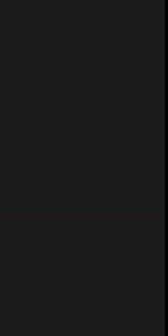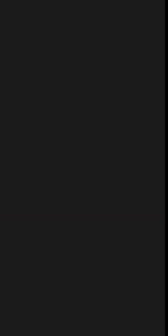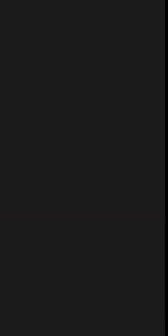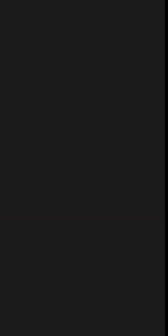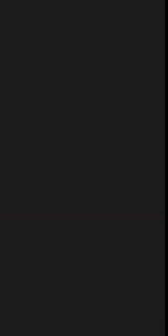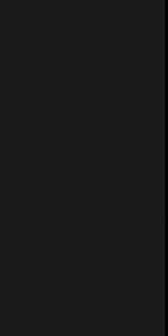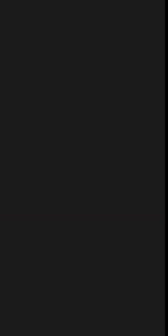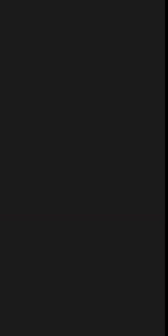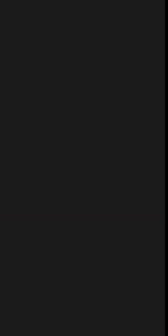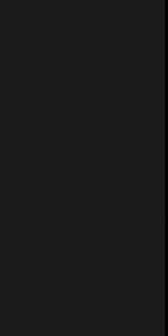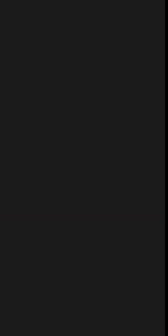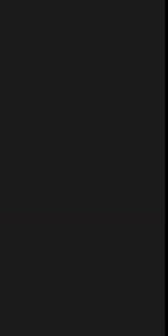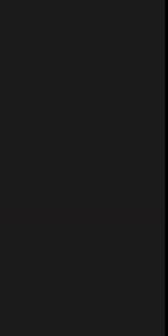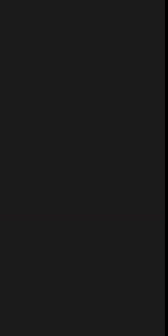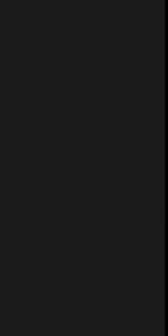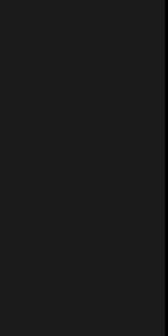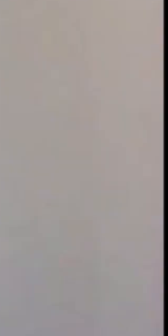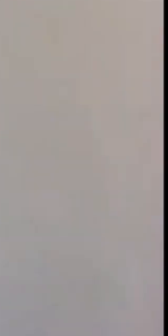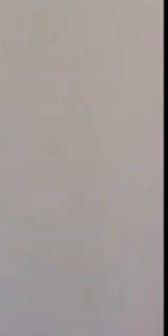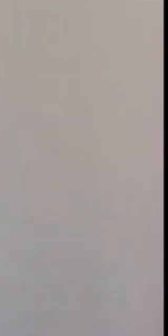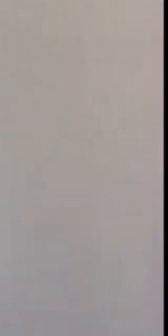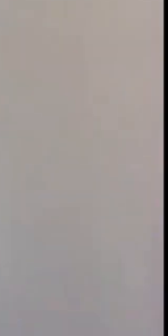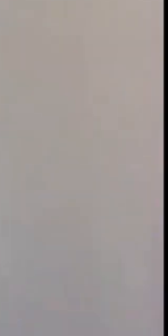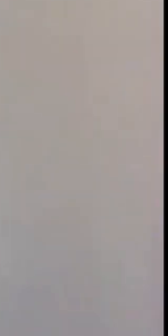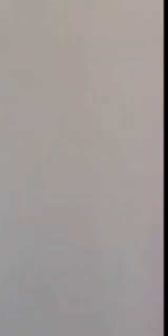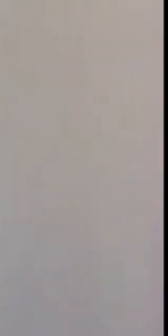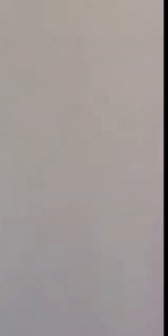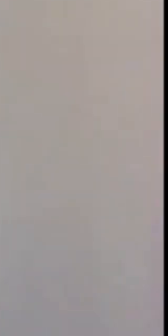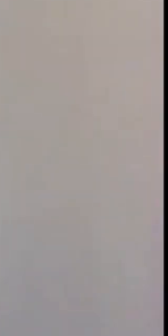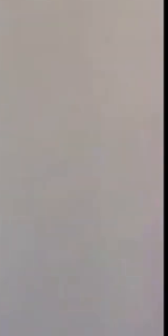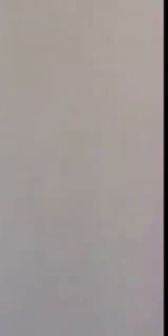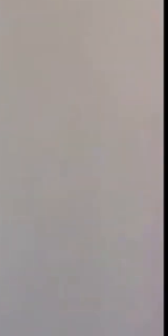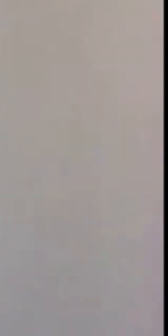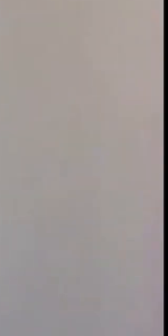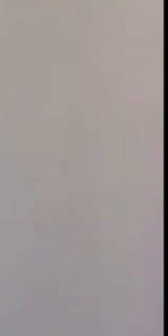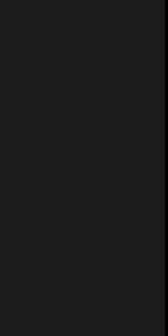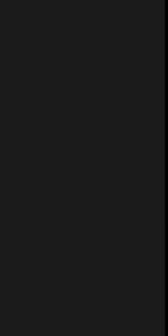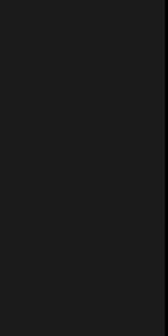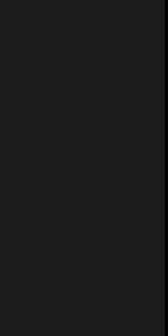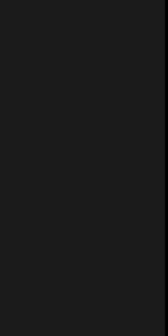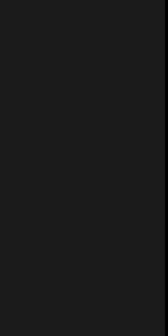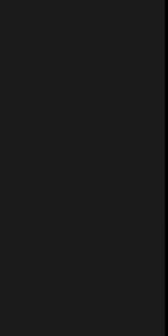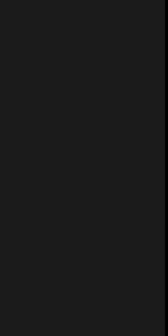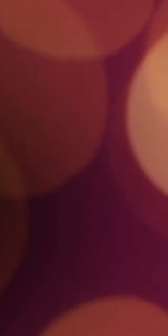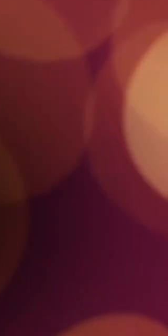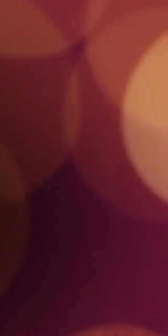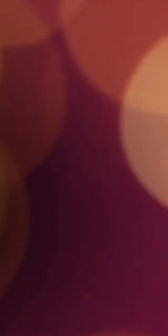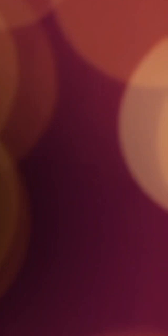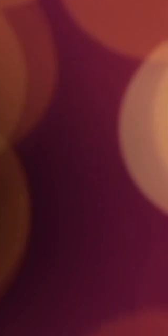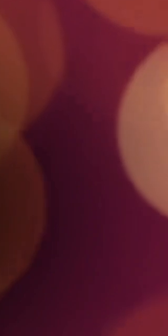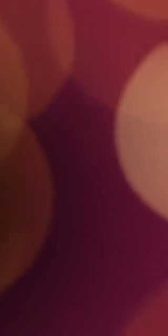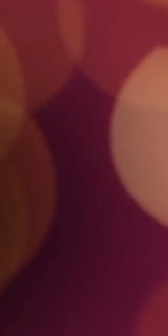cuide e até a próxima aula. Boa noite, professor. Valeu. Valeu. Oi.